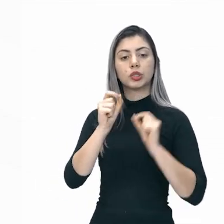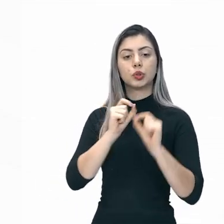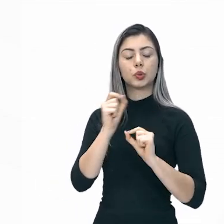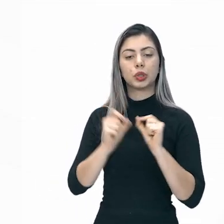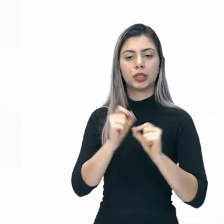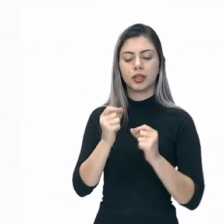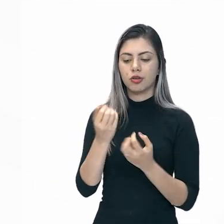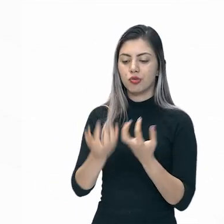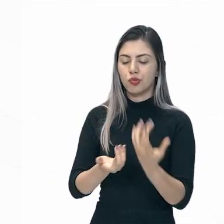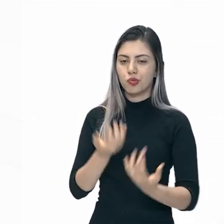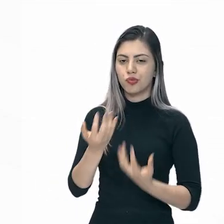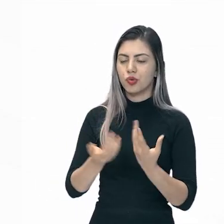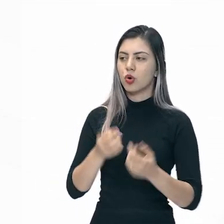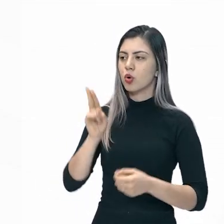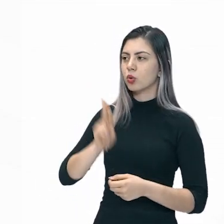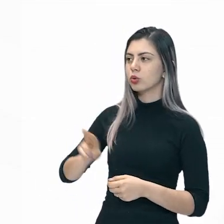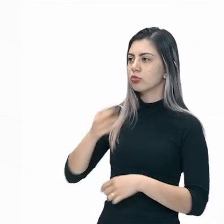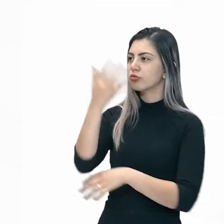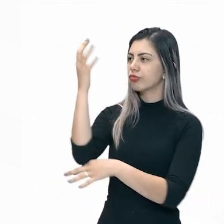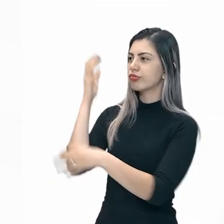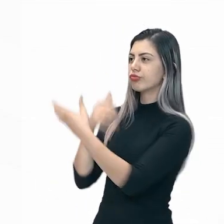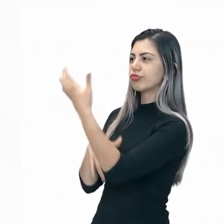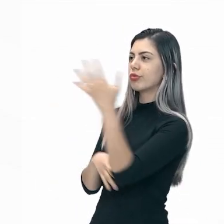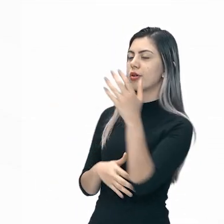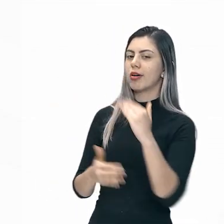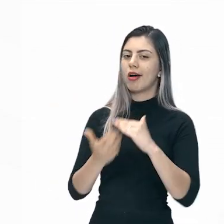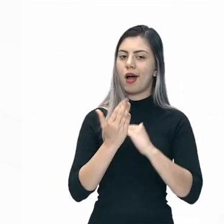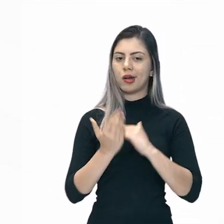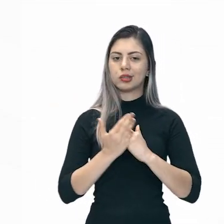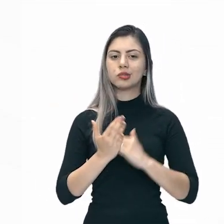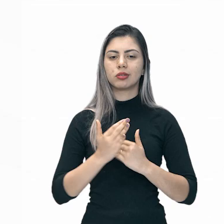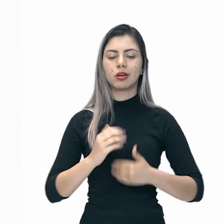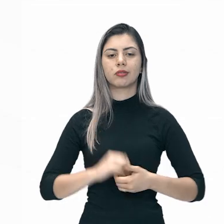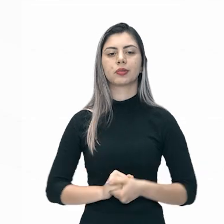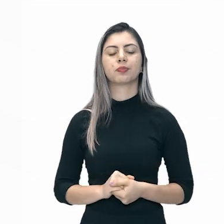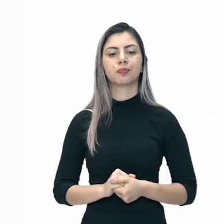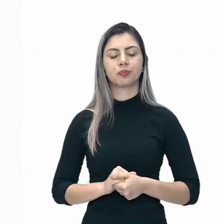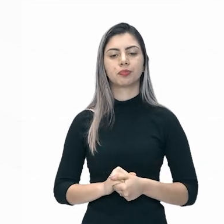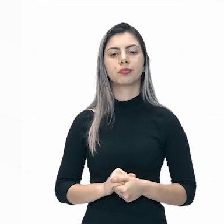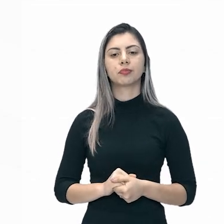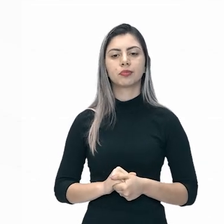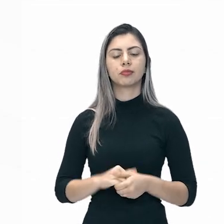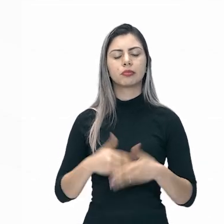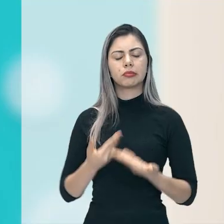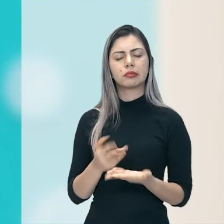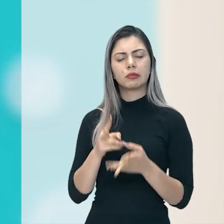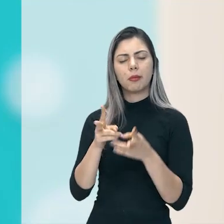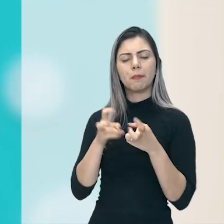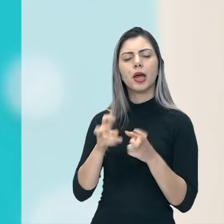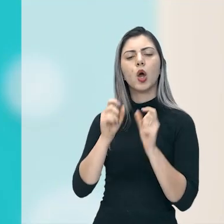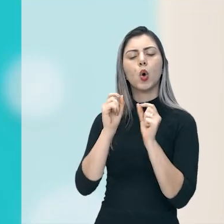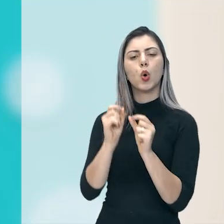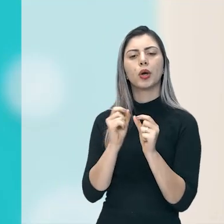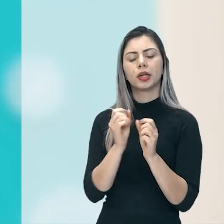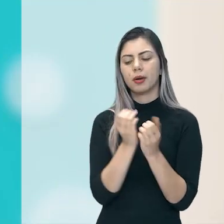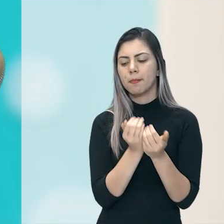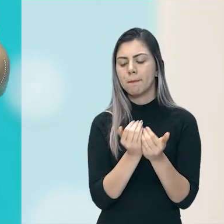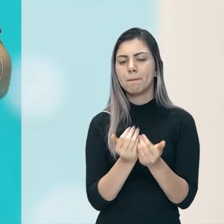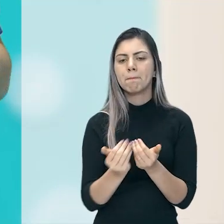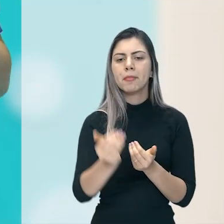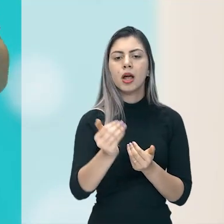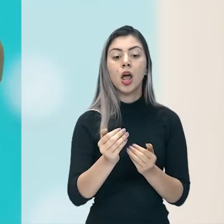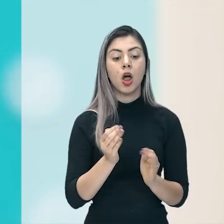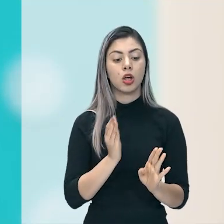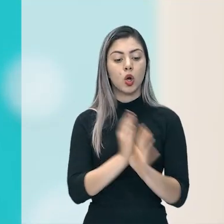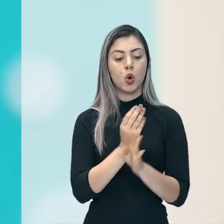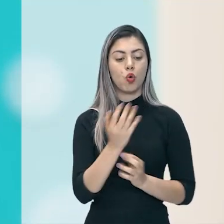explorarem o meio ambiente ao seu favor. Então, vocês perceberam que a partir daí, o que aconteceu? A descoberta